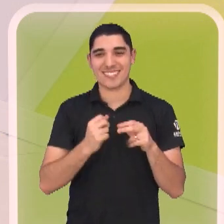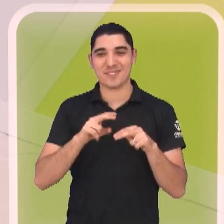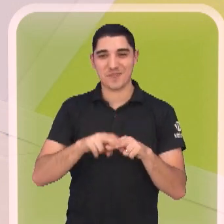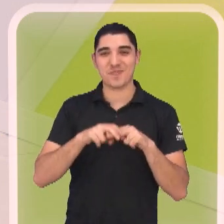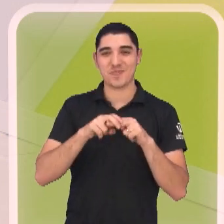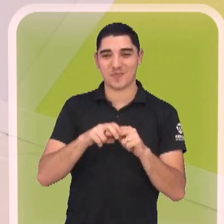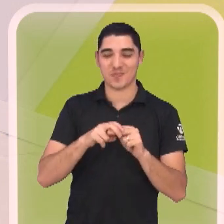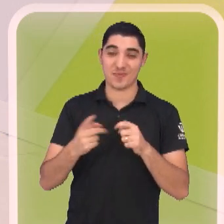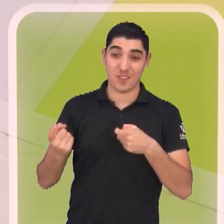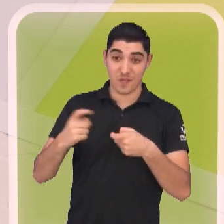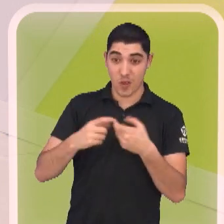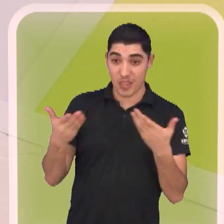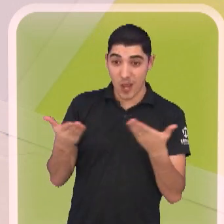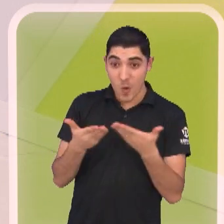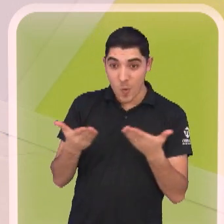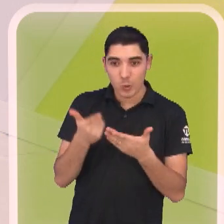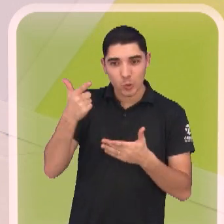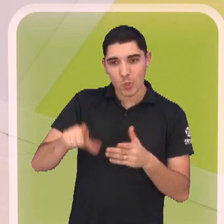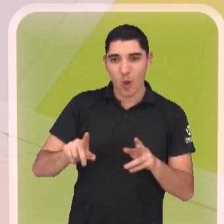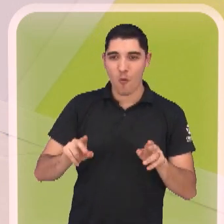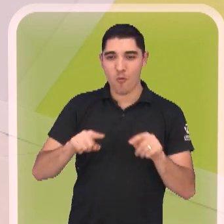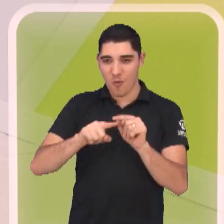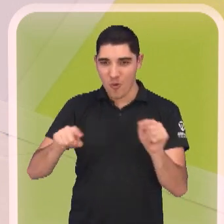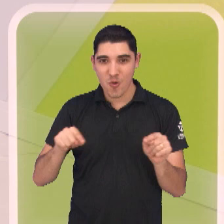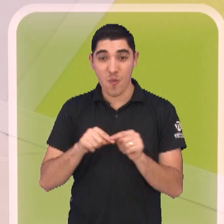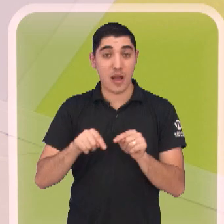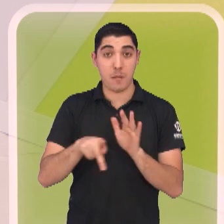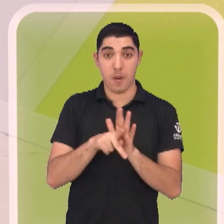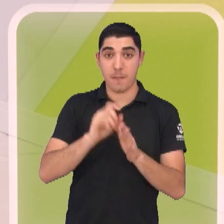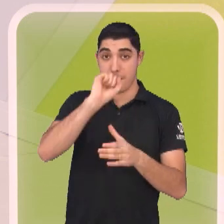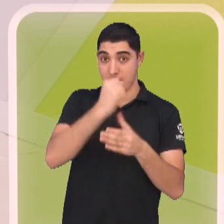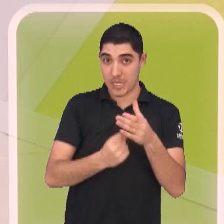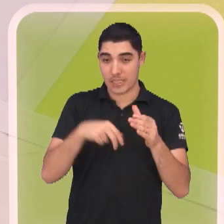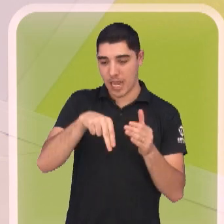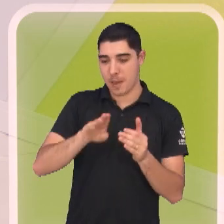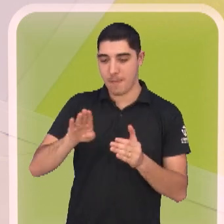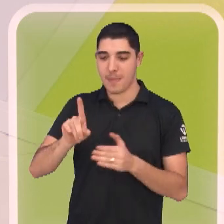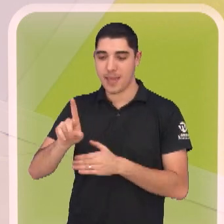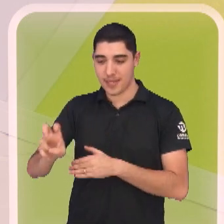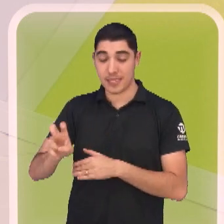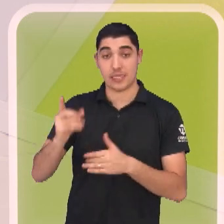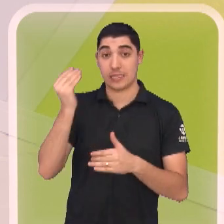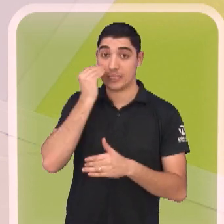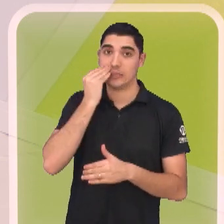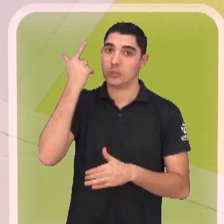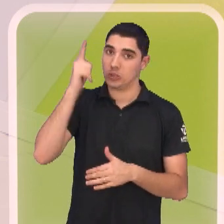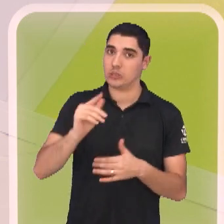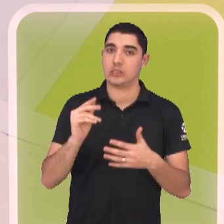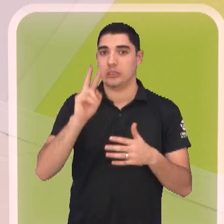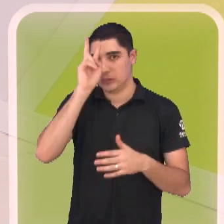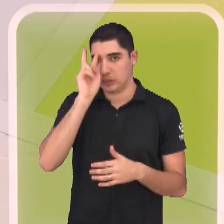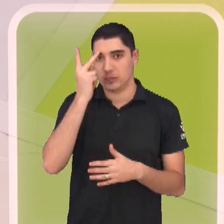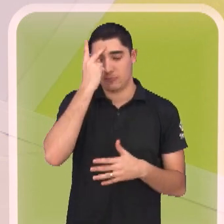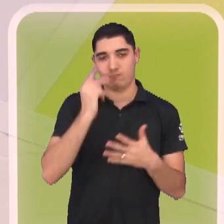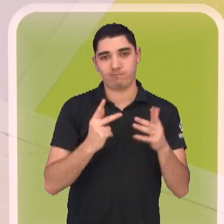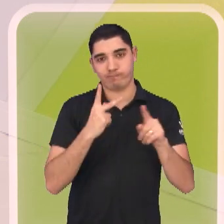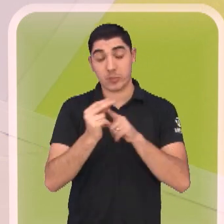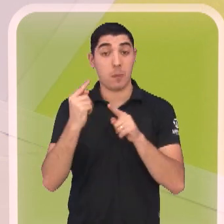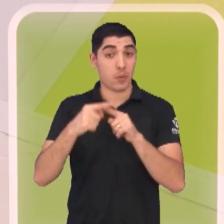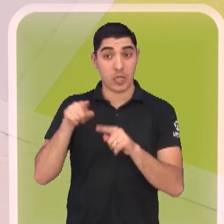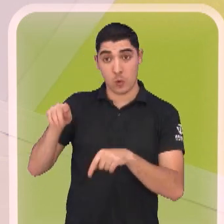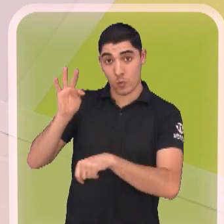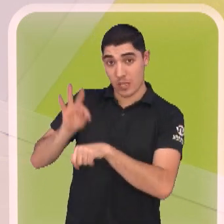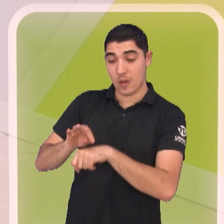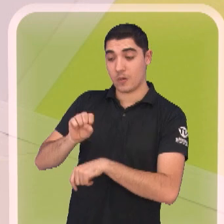a entrar em quadra hoje pela nona rodada do nbb15 em busca da reabilitação já que o time do técnico sebastiano Figueiredo